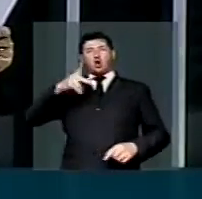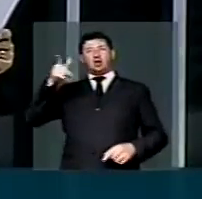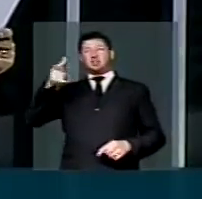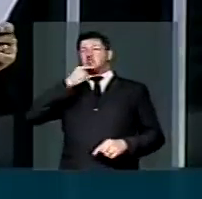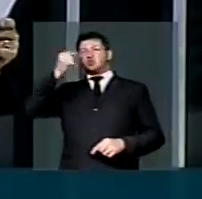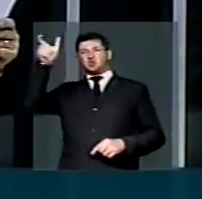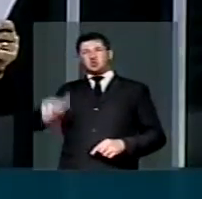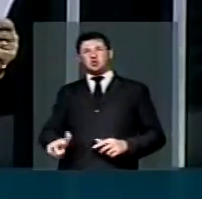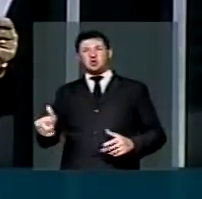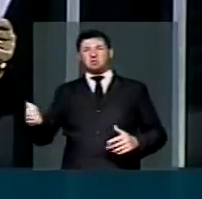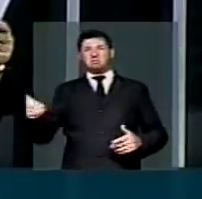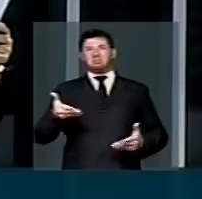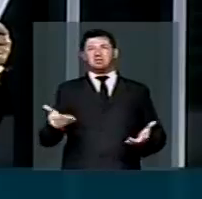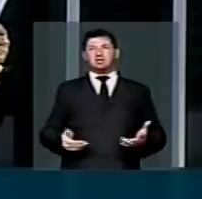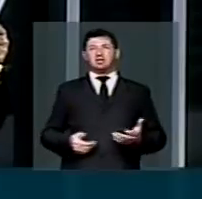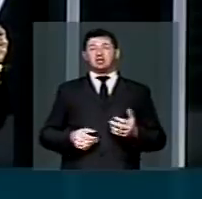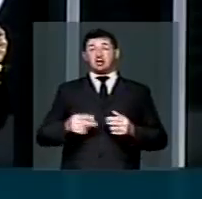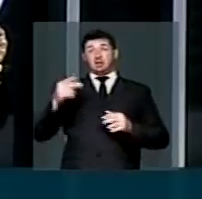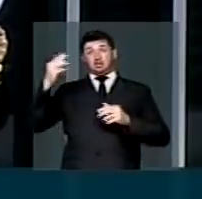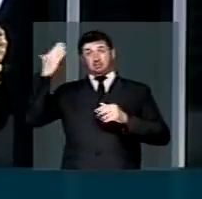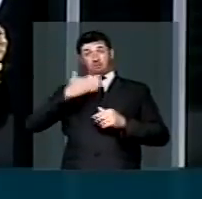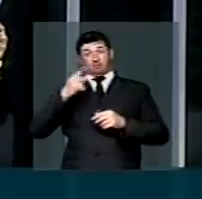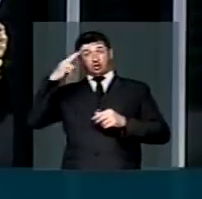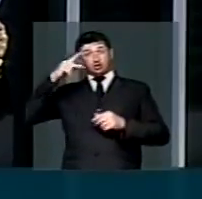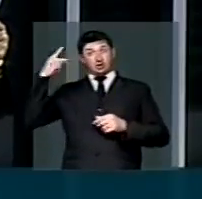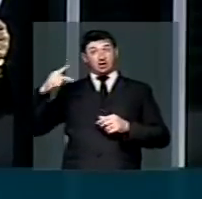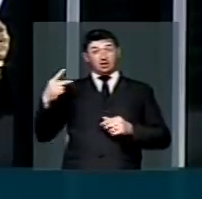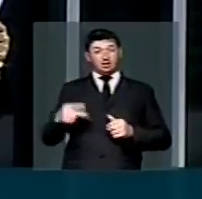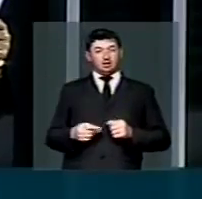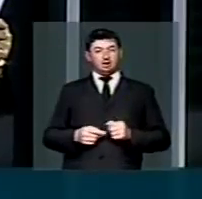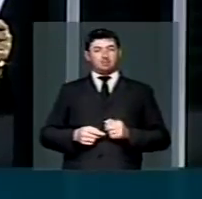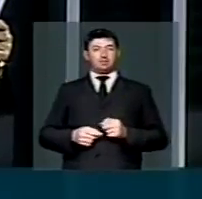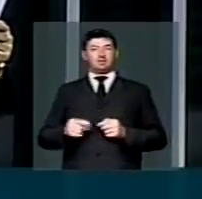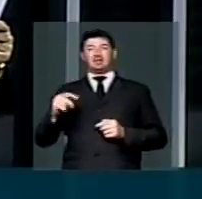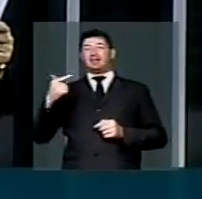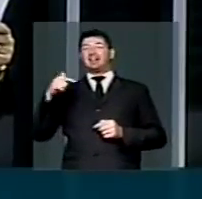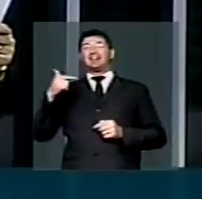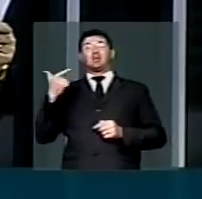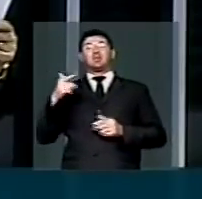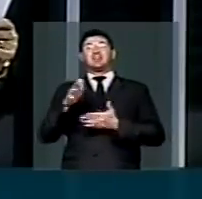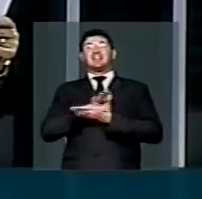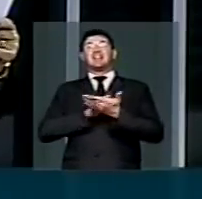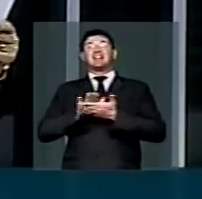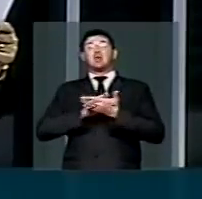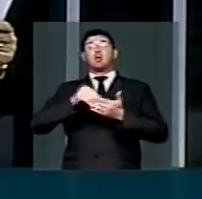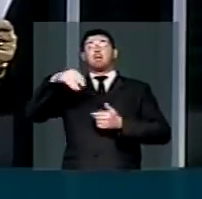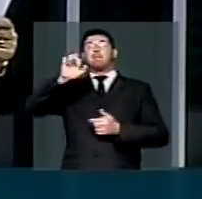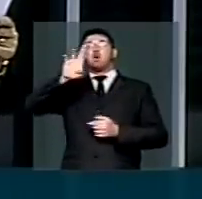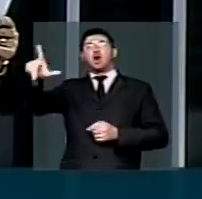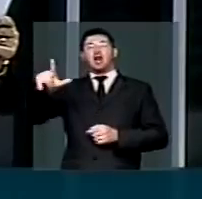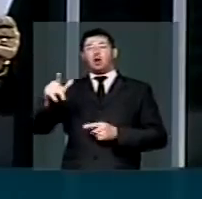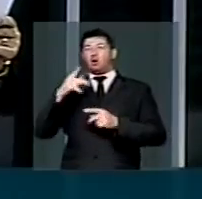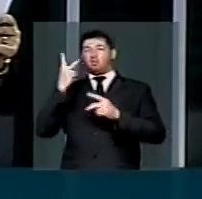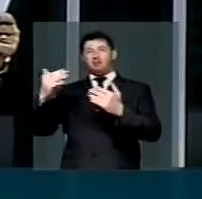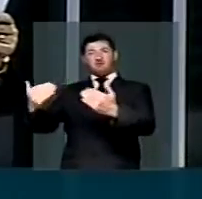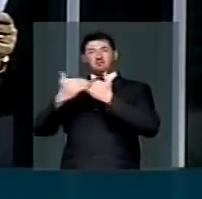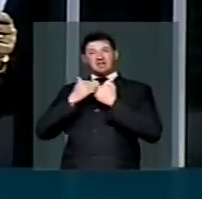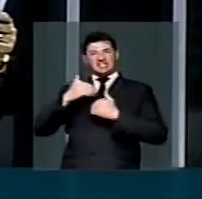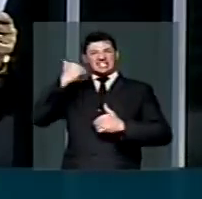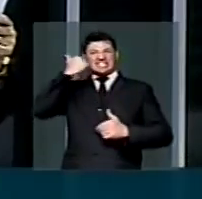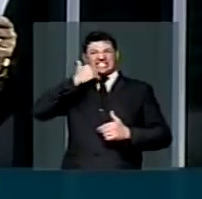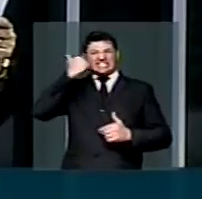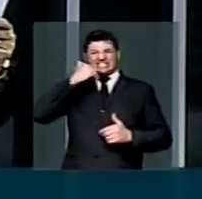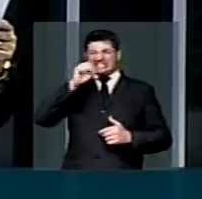desse elemento que prova com seu histórico parlamentar estar desprovido de moral ao me chamar